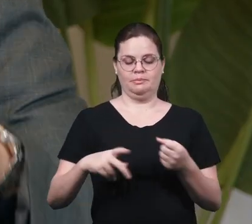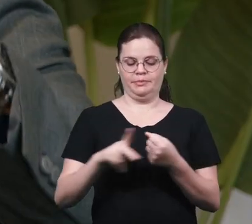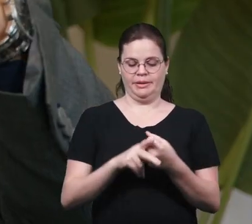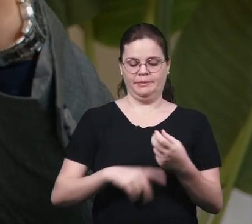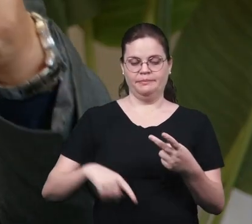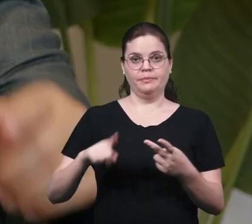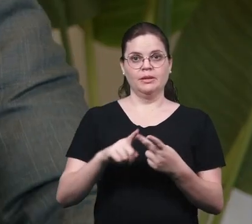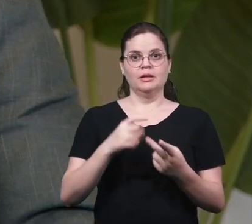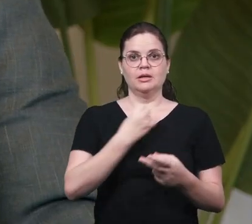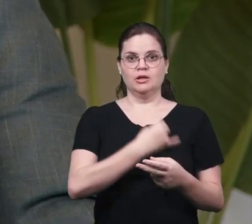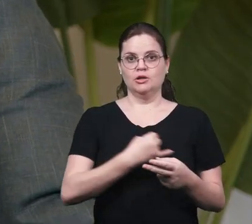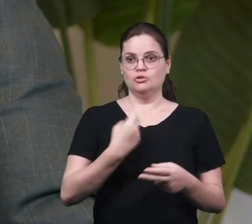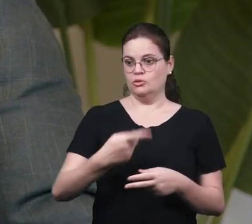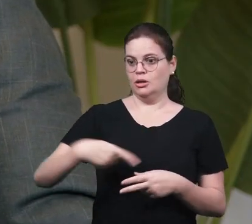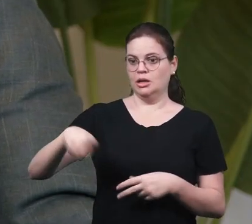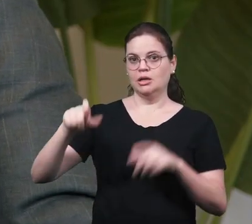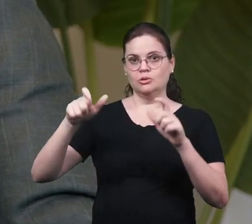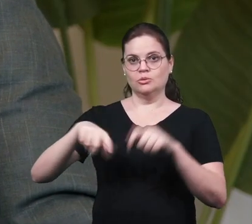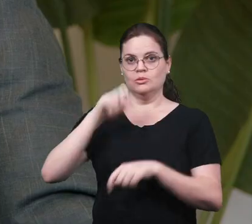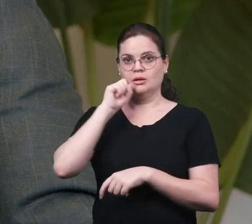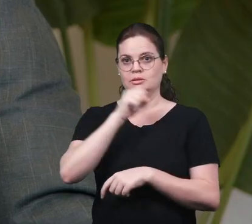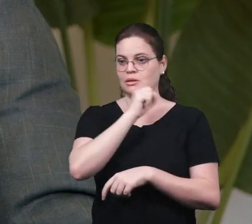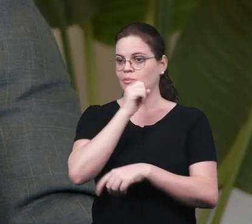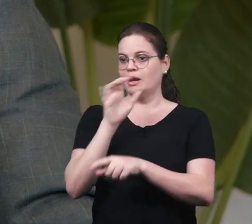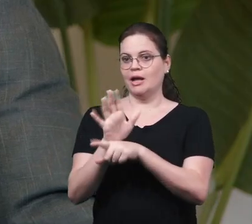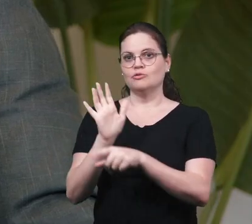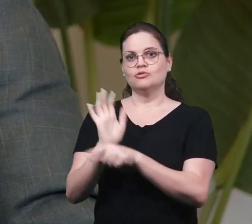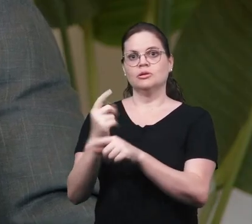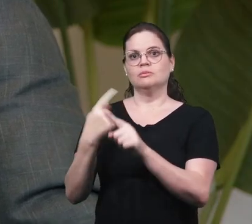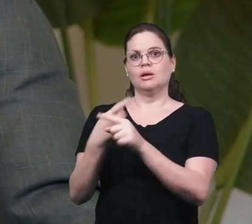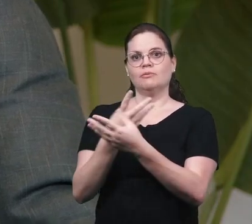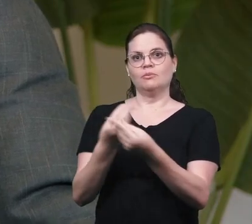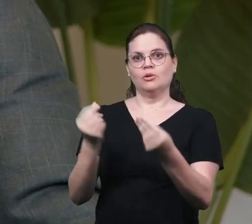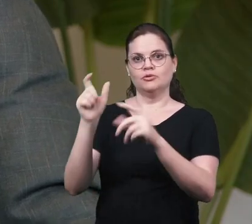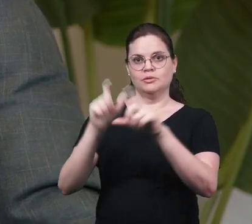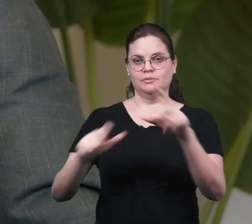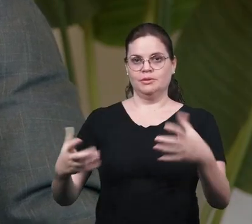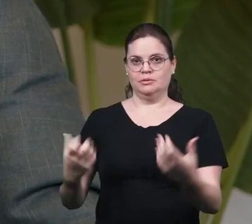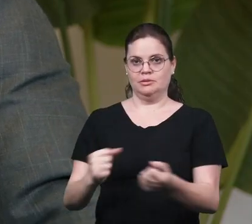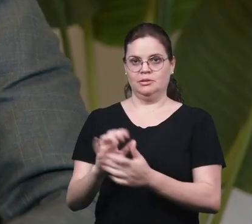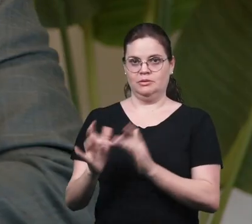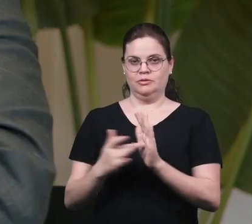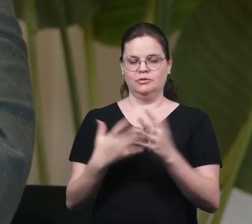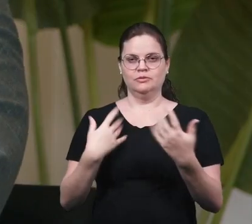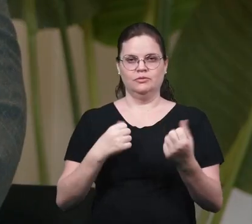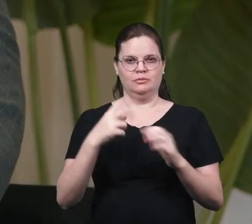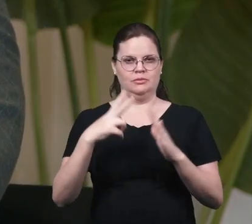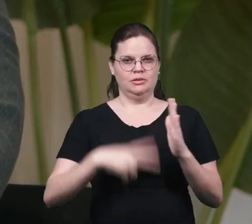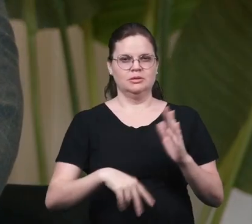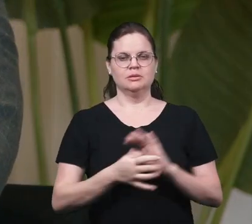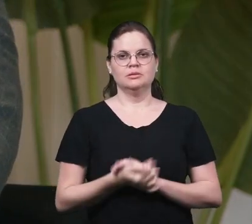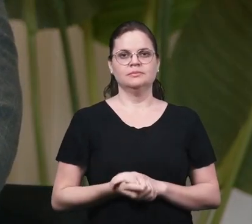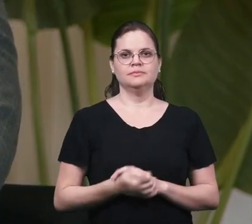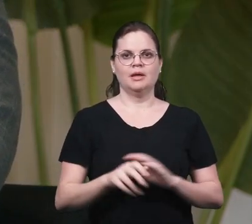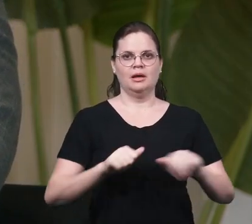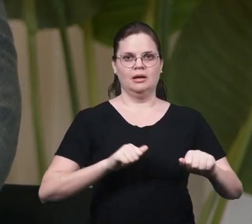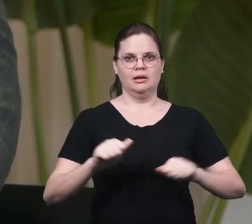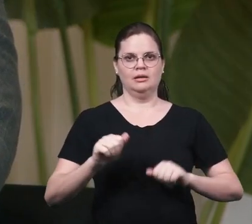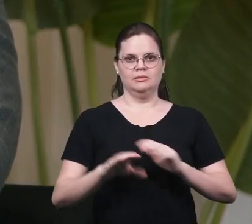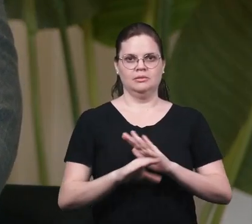Samaria, ou subisse a Samaria, para auxiliar. Não é verdade? Quer ver? Vamos ler lá, por favor, lá